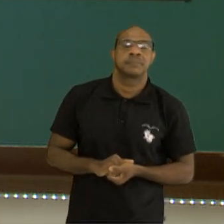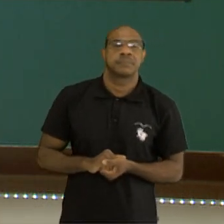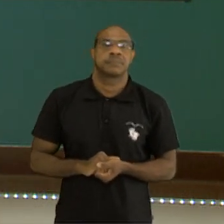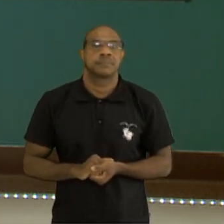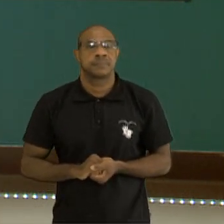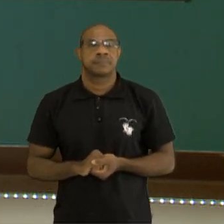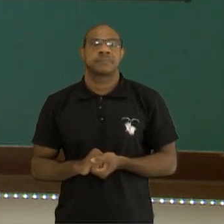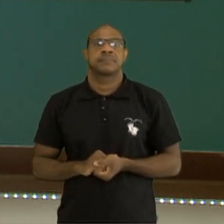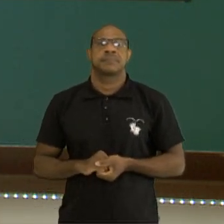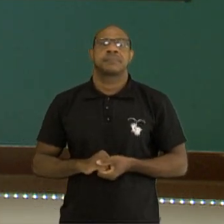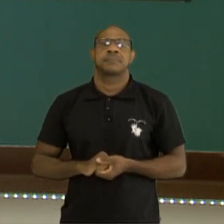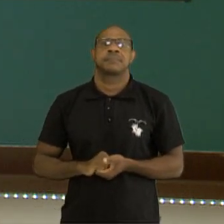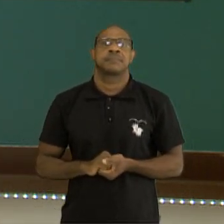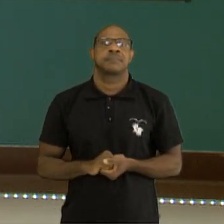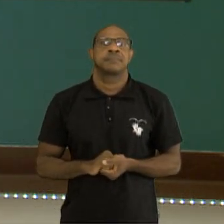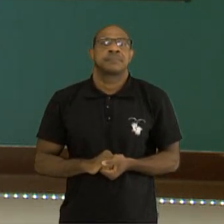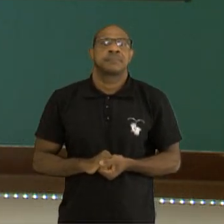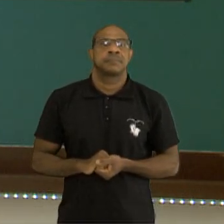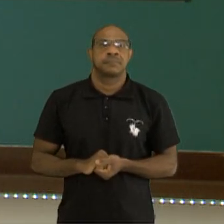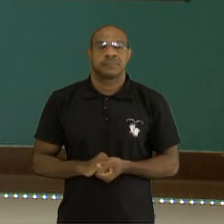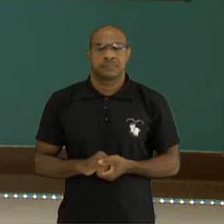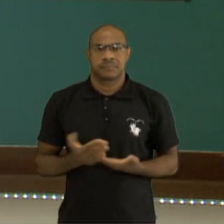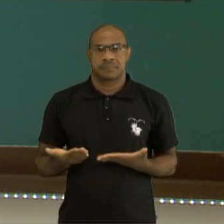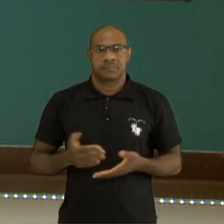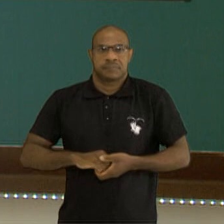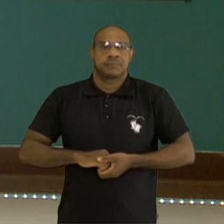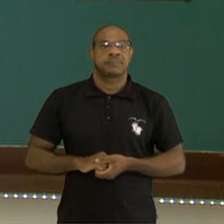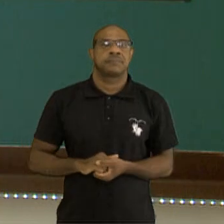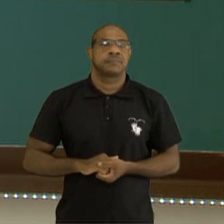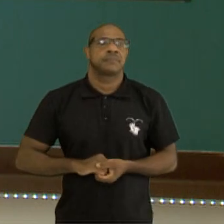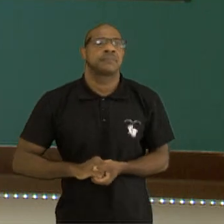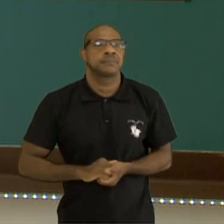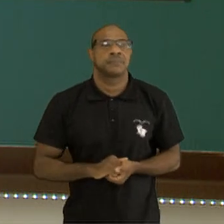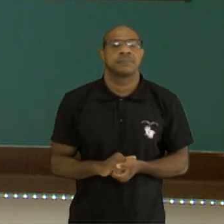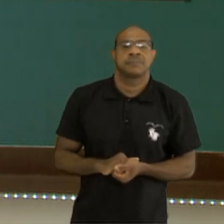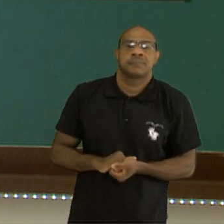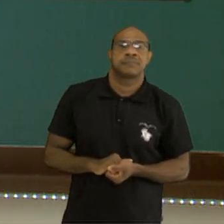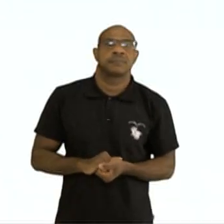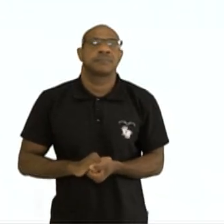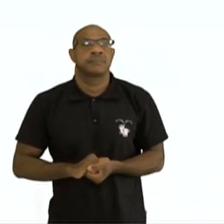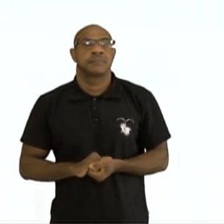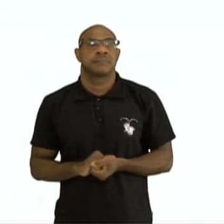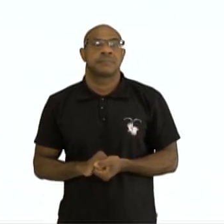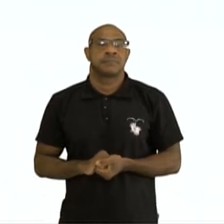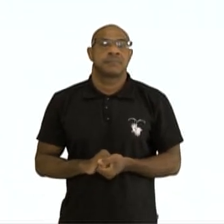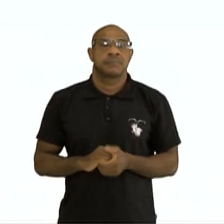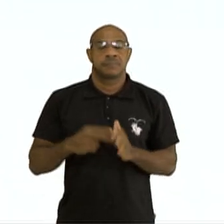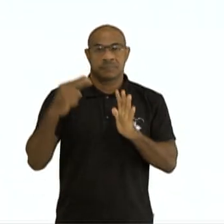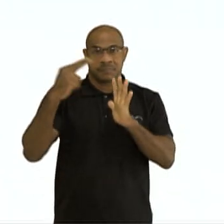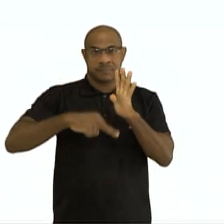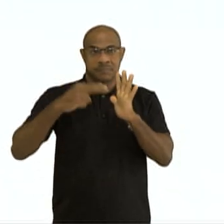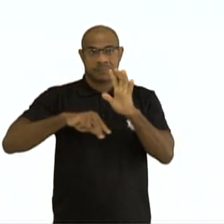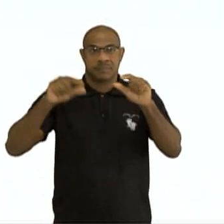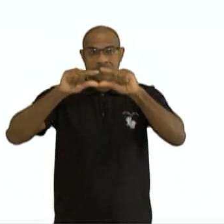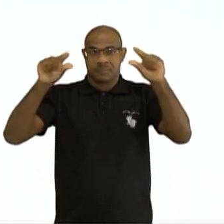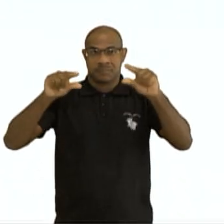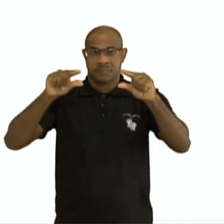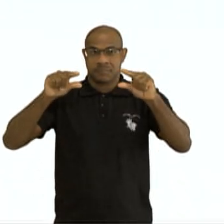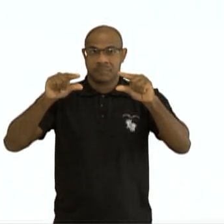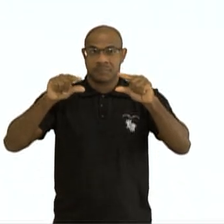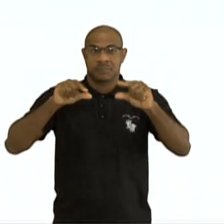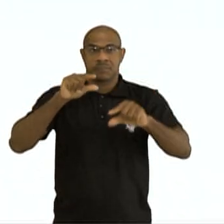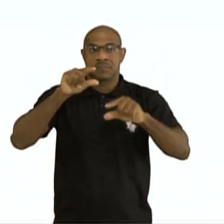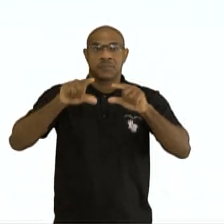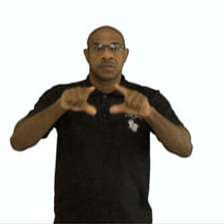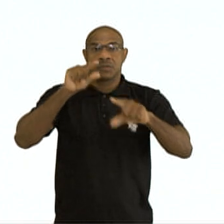Correção feita. No nosso quiz, temos mais uma atividade para poder praticar. Leiam as duas frases e marquem aí